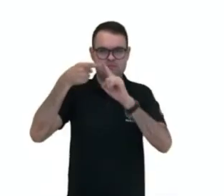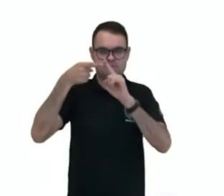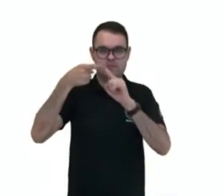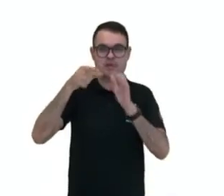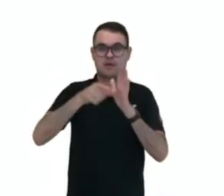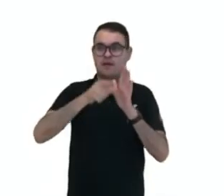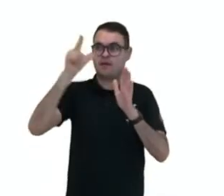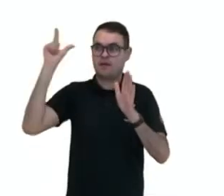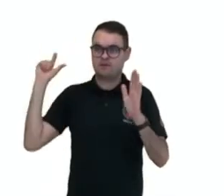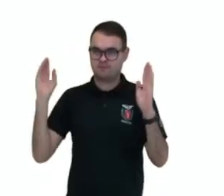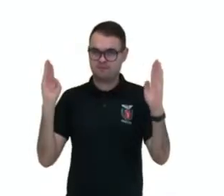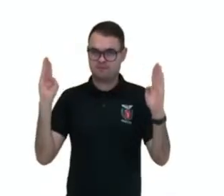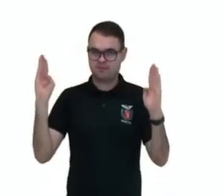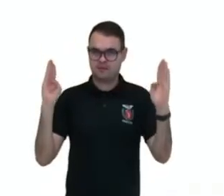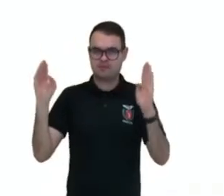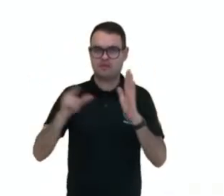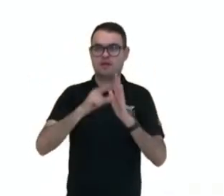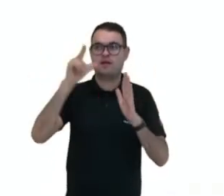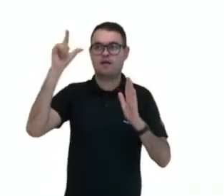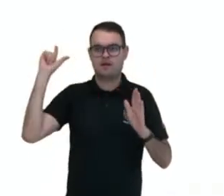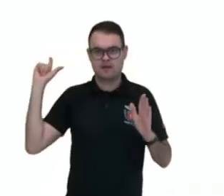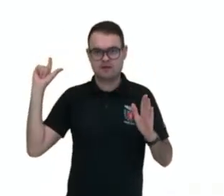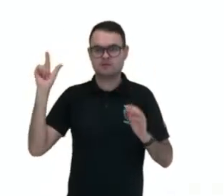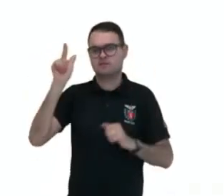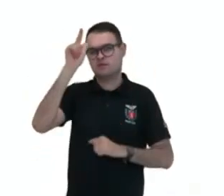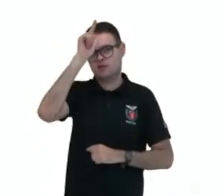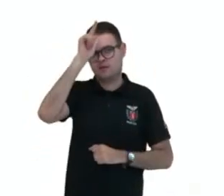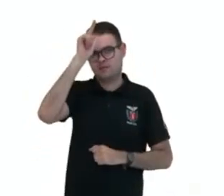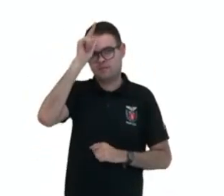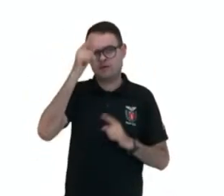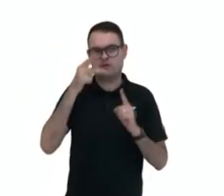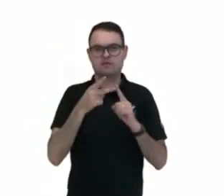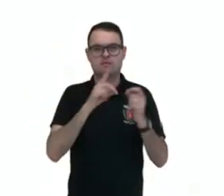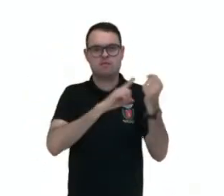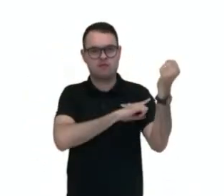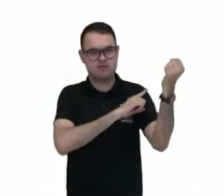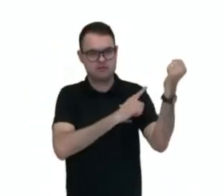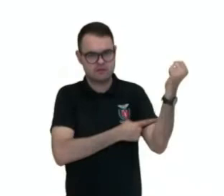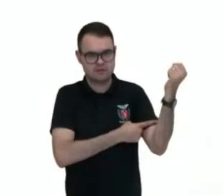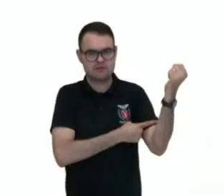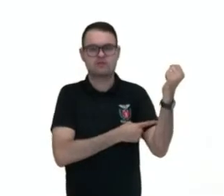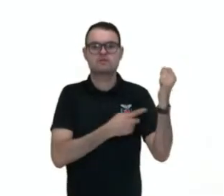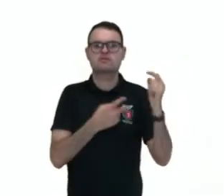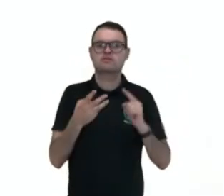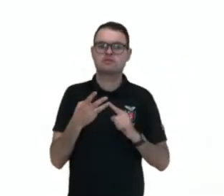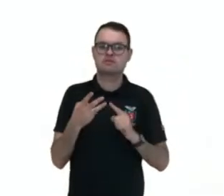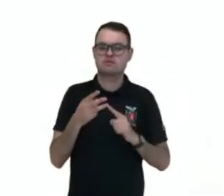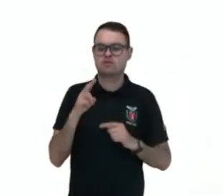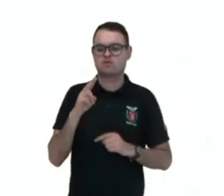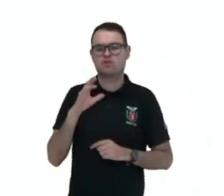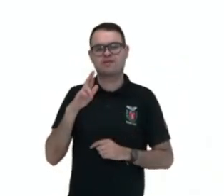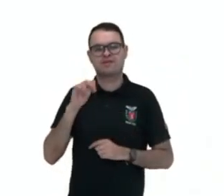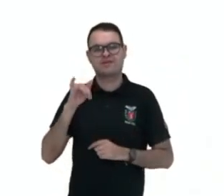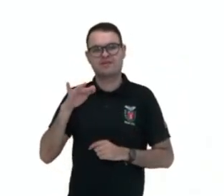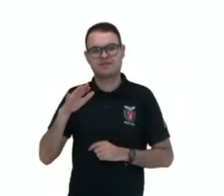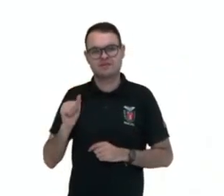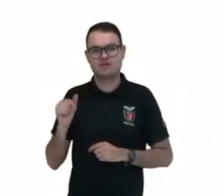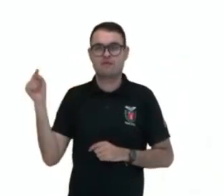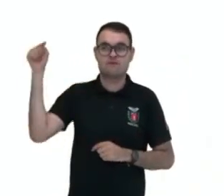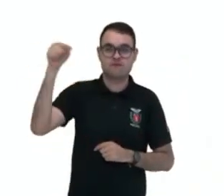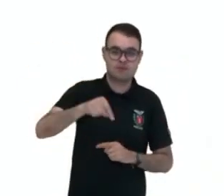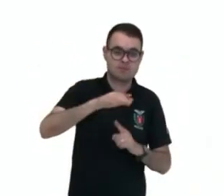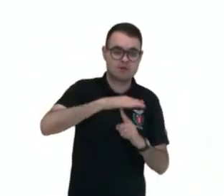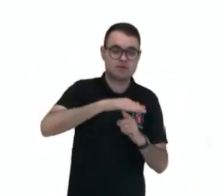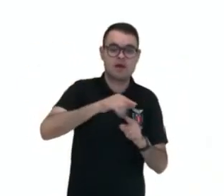antes, de alemães, poloneses, ucranianos virem ao Paraná, o que era o